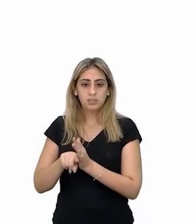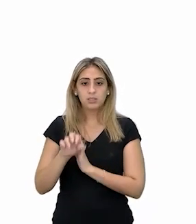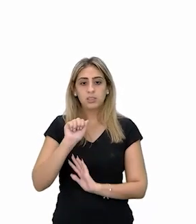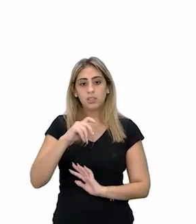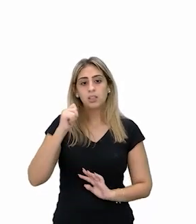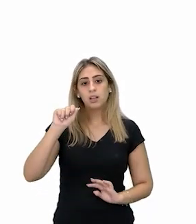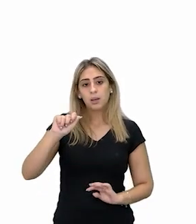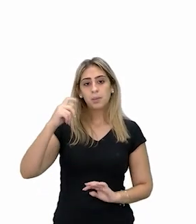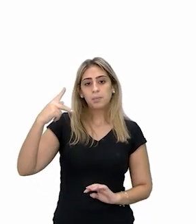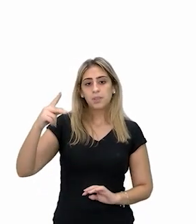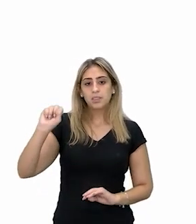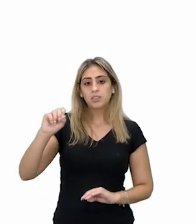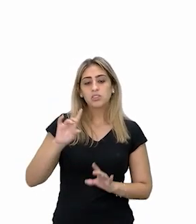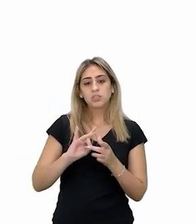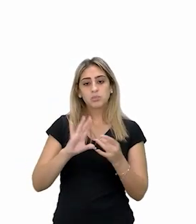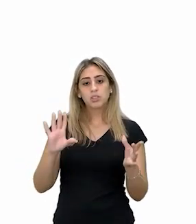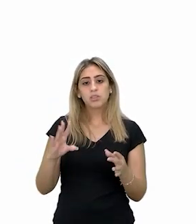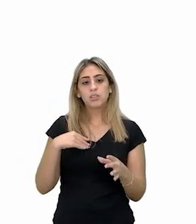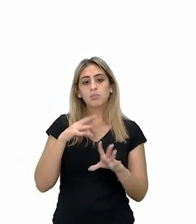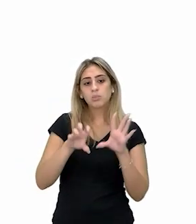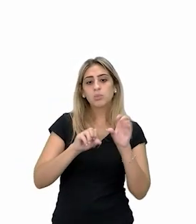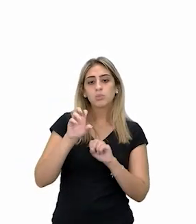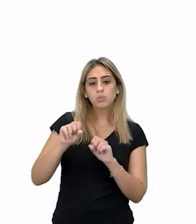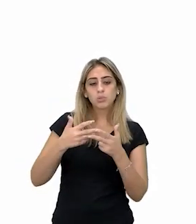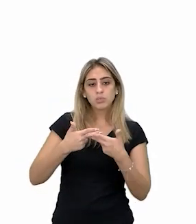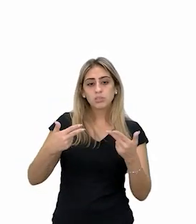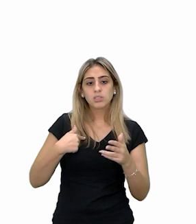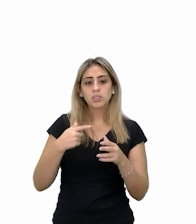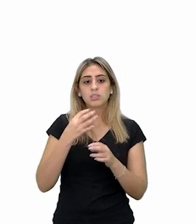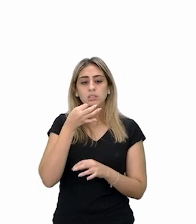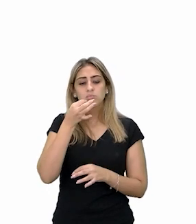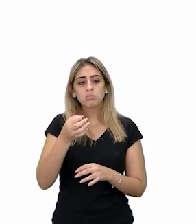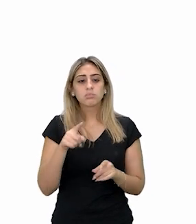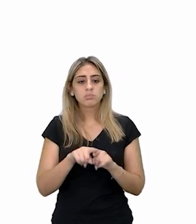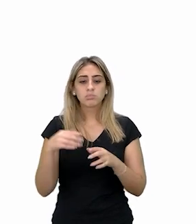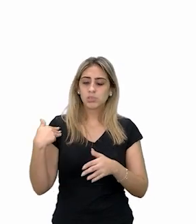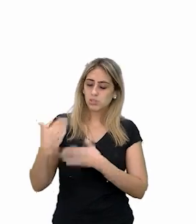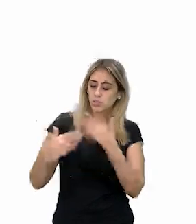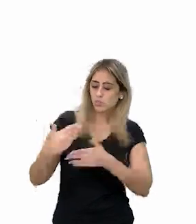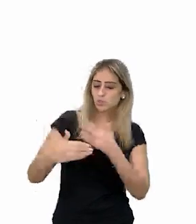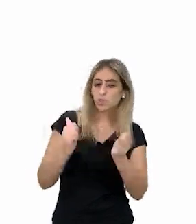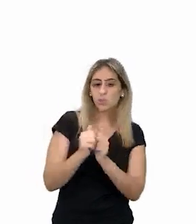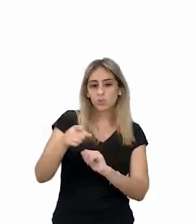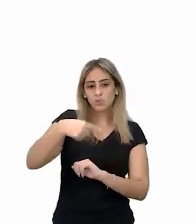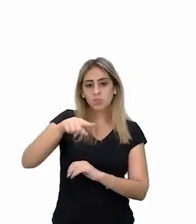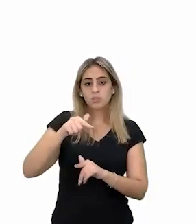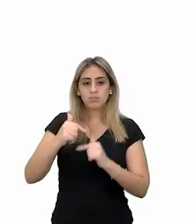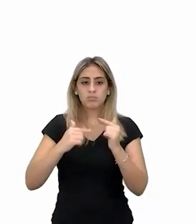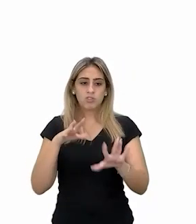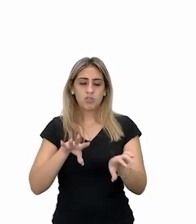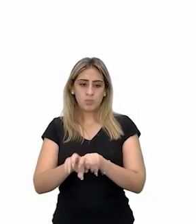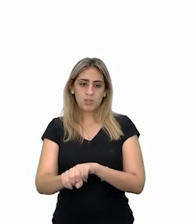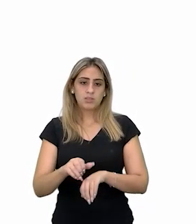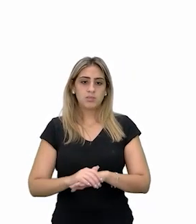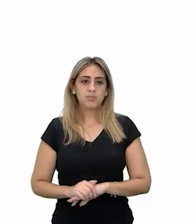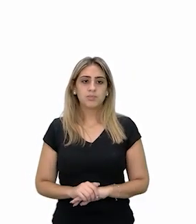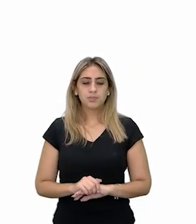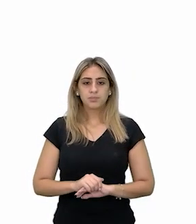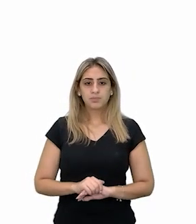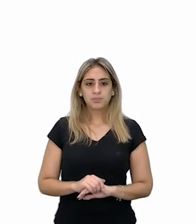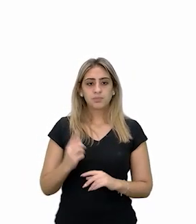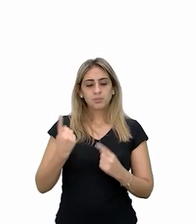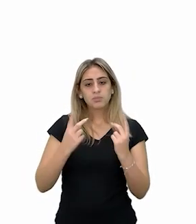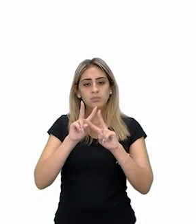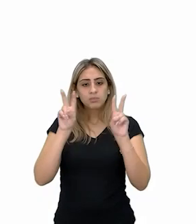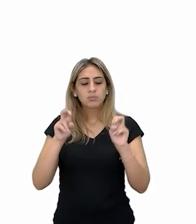APs disponíveis, trazendo, então, esse trabalho que a gente acabou desenvolvendo com vocês ao longo dessa formação. Vamos verificar quais são